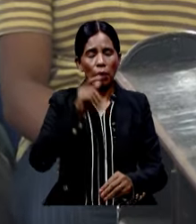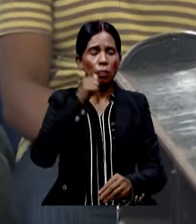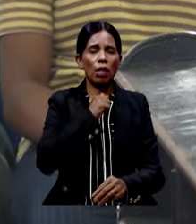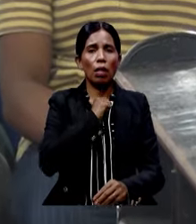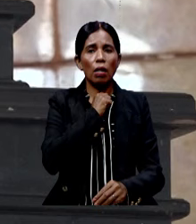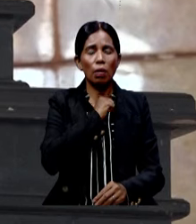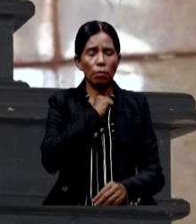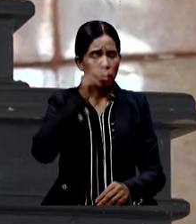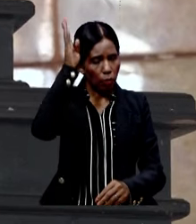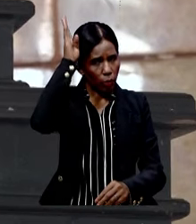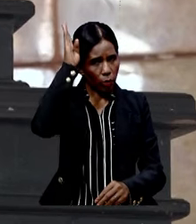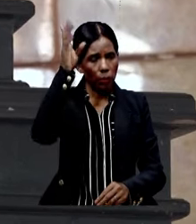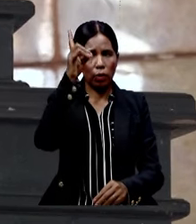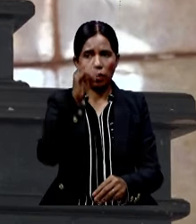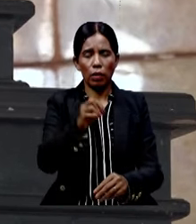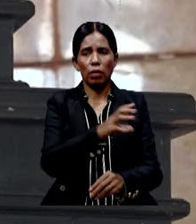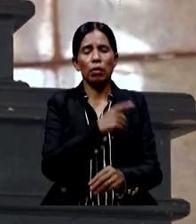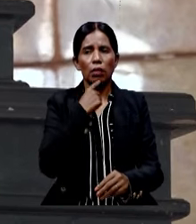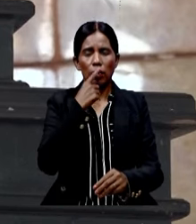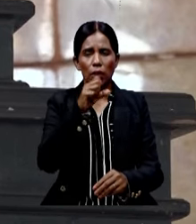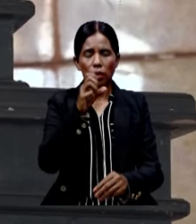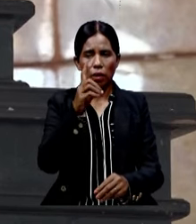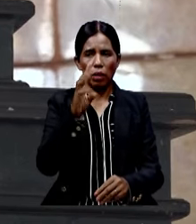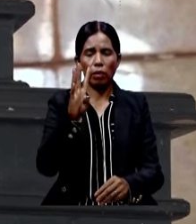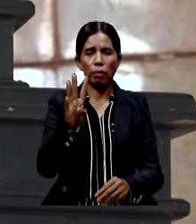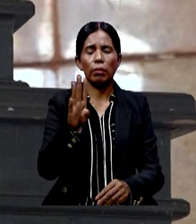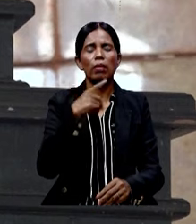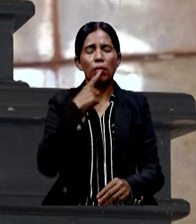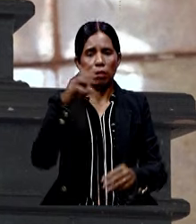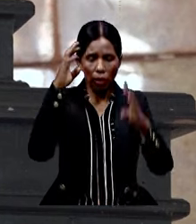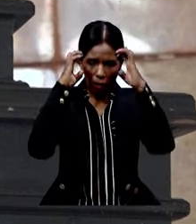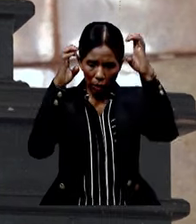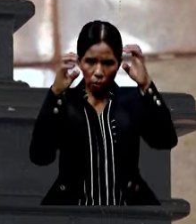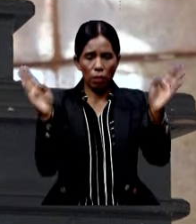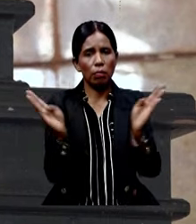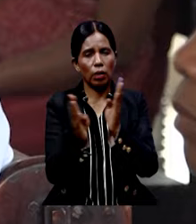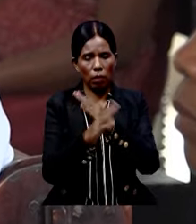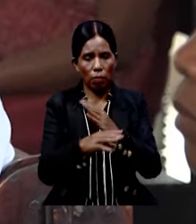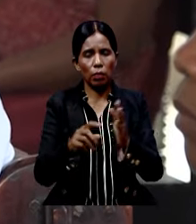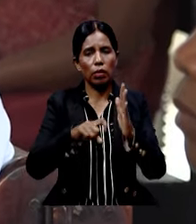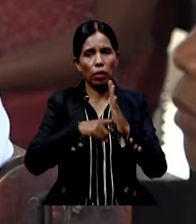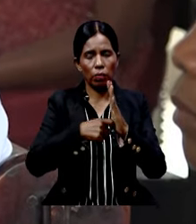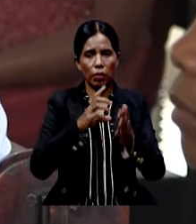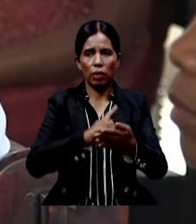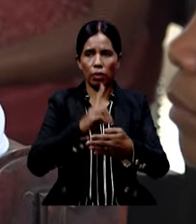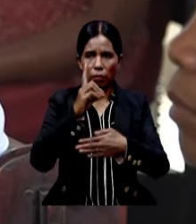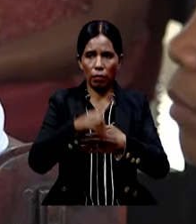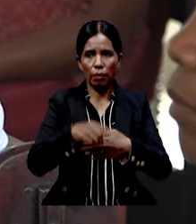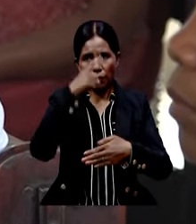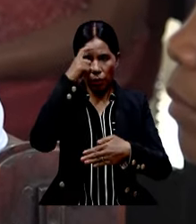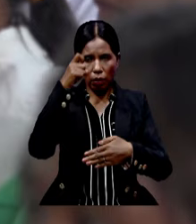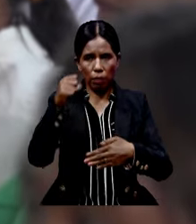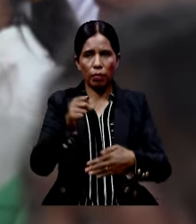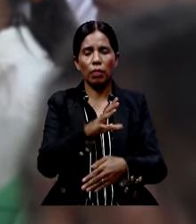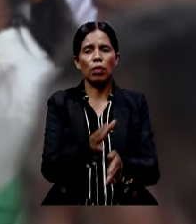Li, Dom Virgilio Cardeal do Carmo da Silva, SDB Hateten, educação maxai chave ba desenvolvimento. Tambane Dom